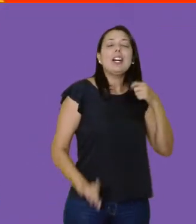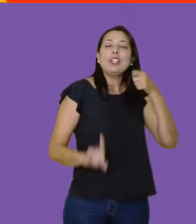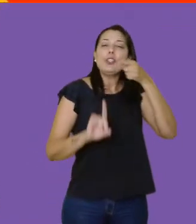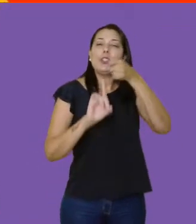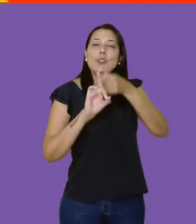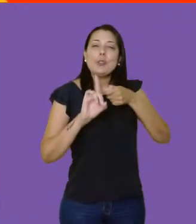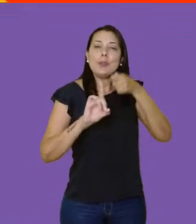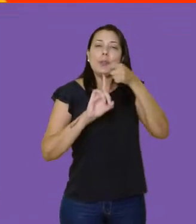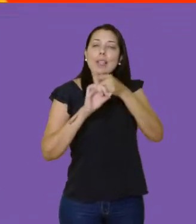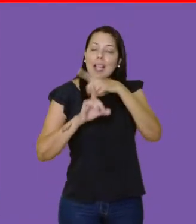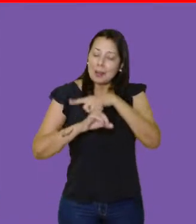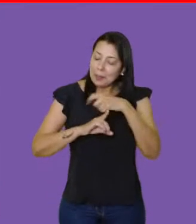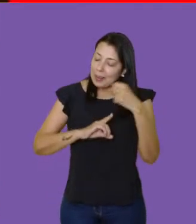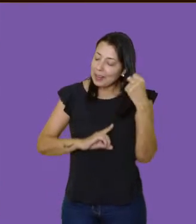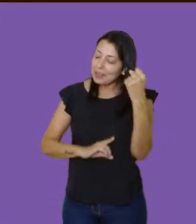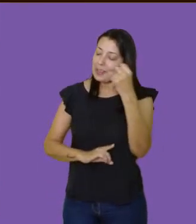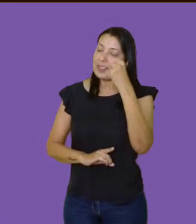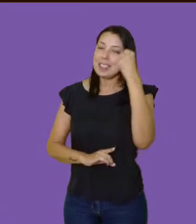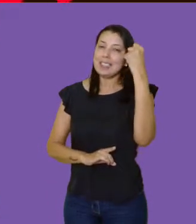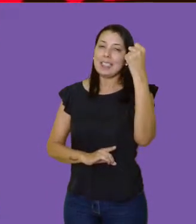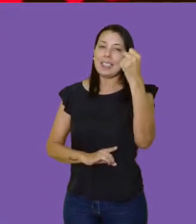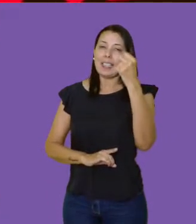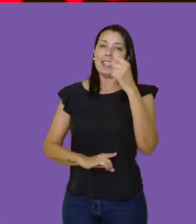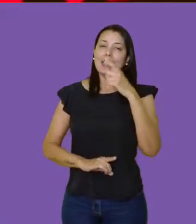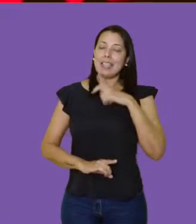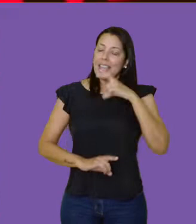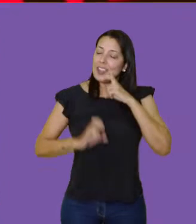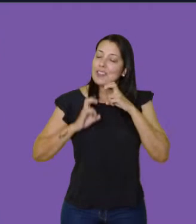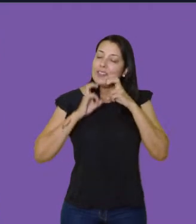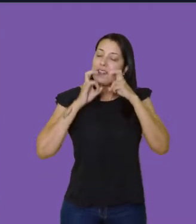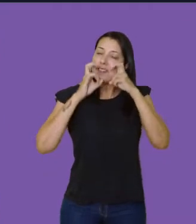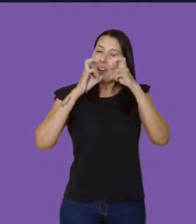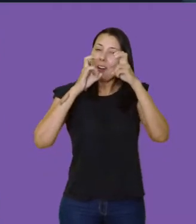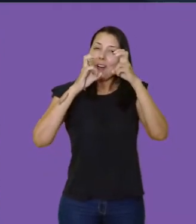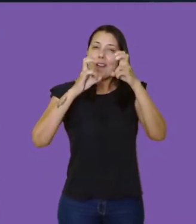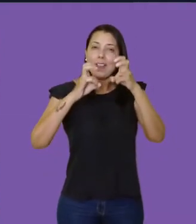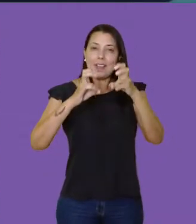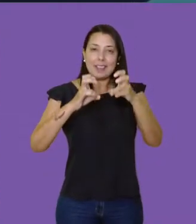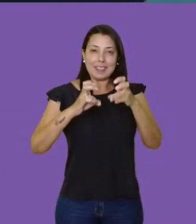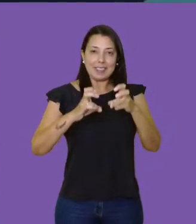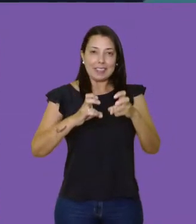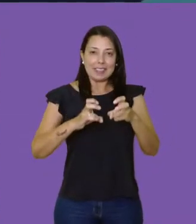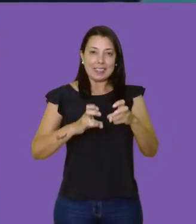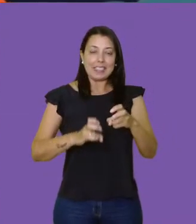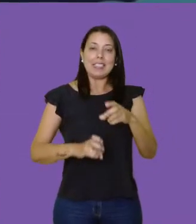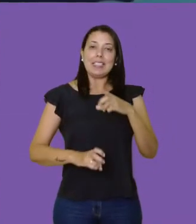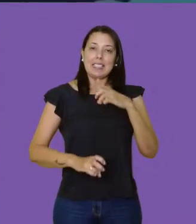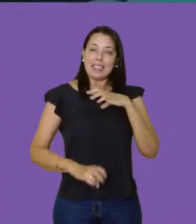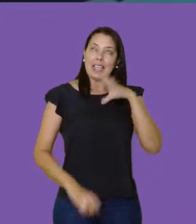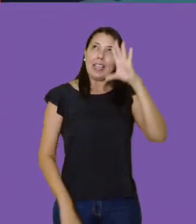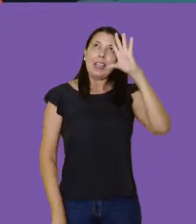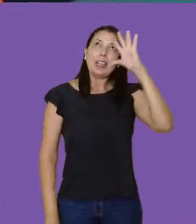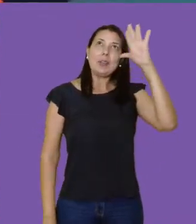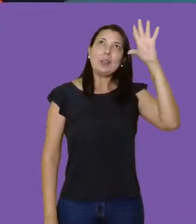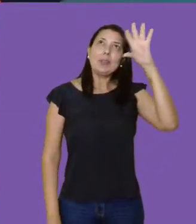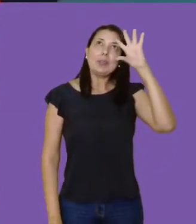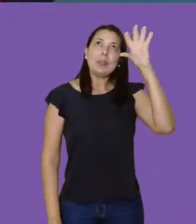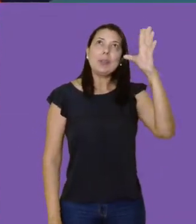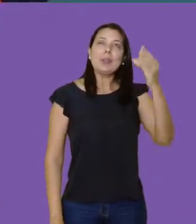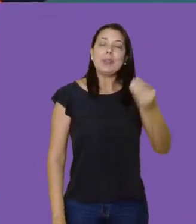batalhando pra vencer. Tenho voz pra ser ouvida, tenho sonhos pra